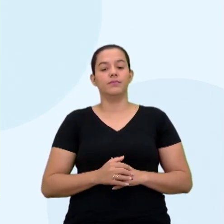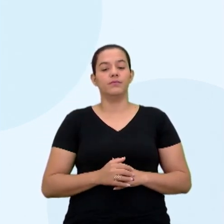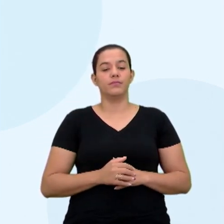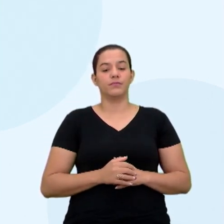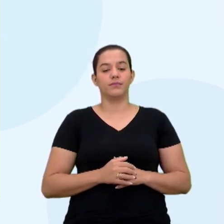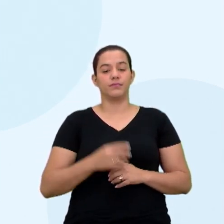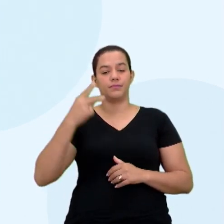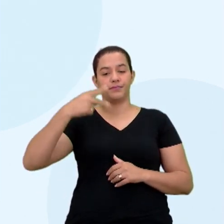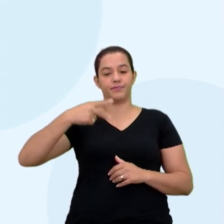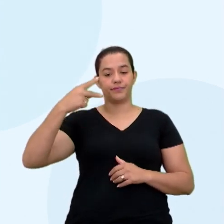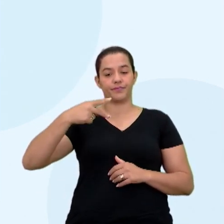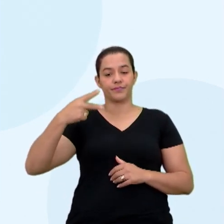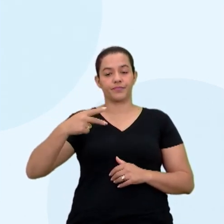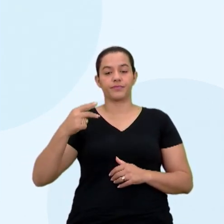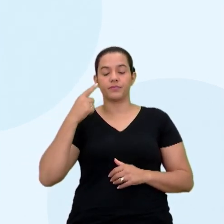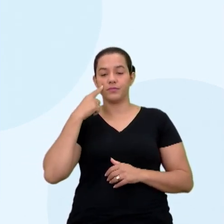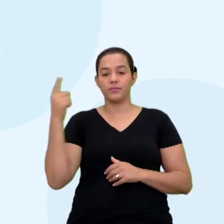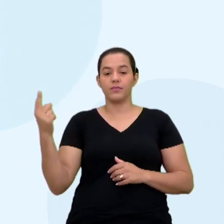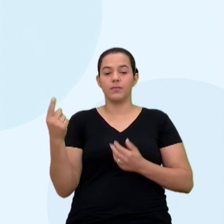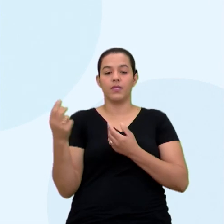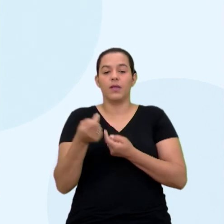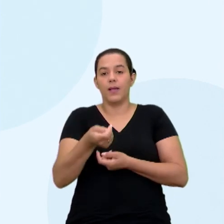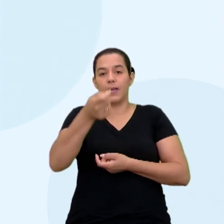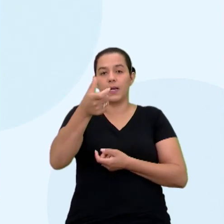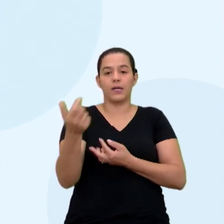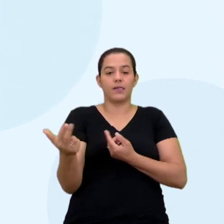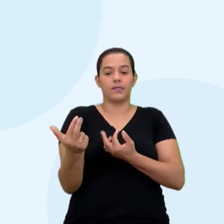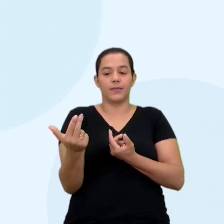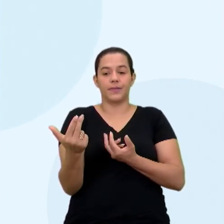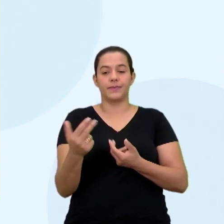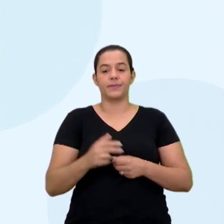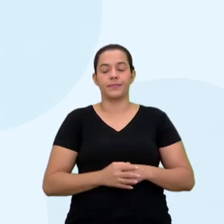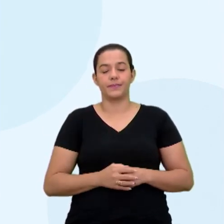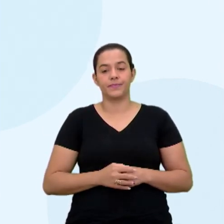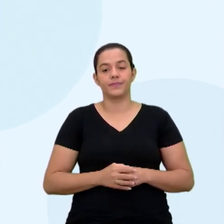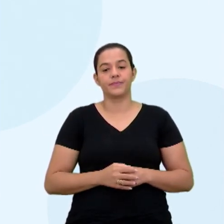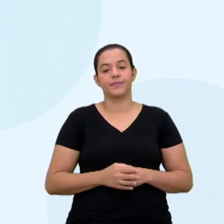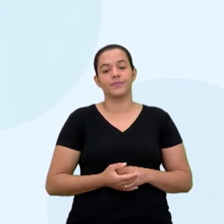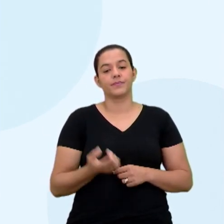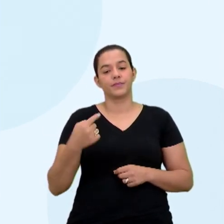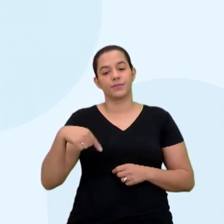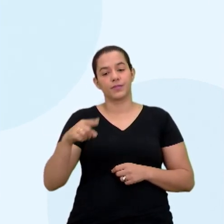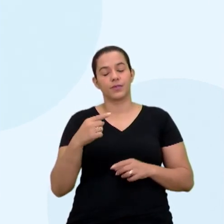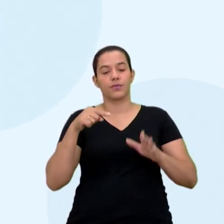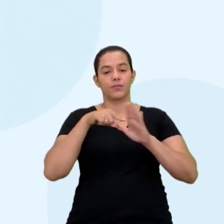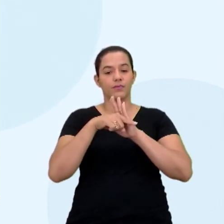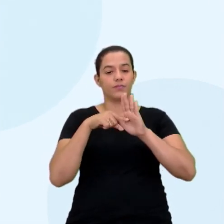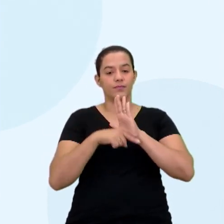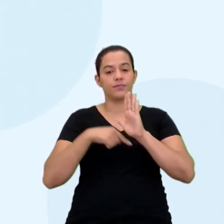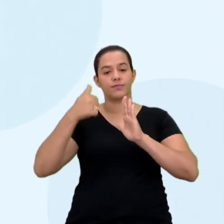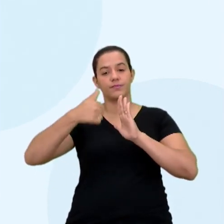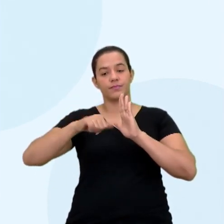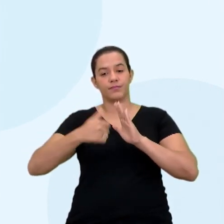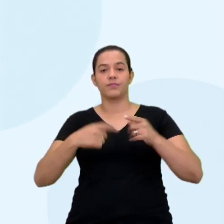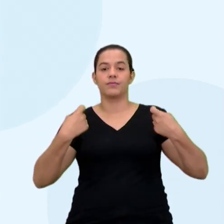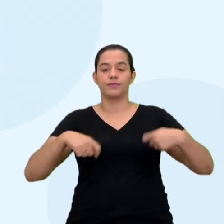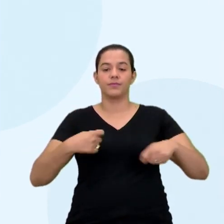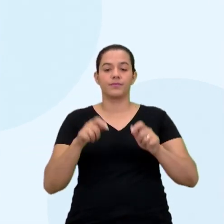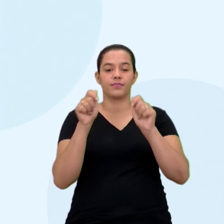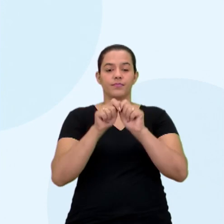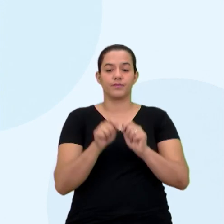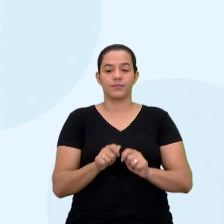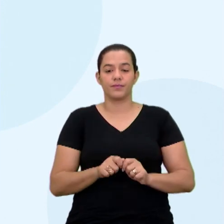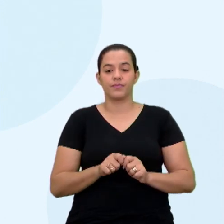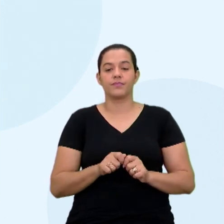duas notas. E aqui elas foram quase iguais. Então são pontos de análise que a gente vai fazer.